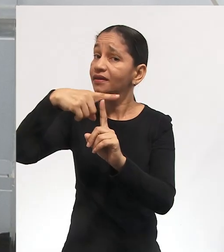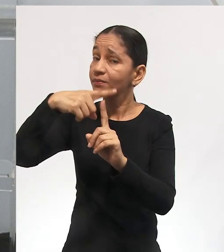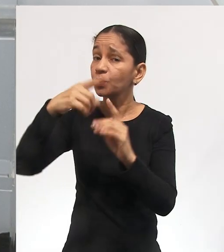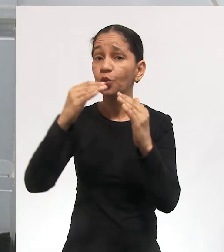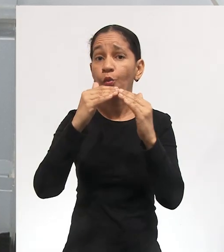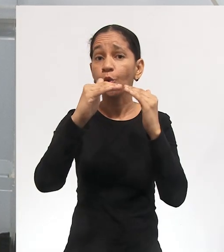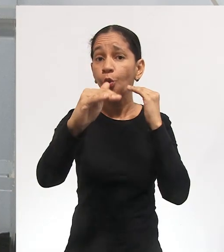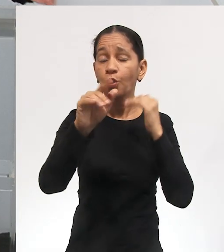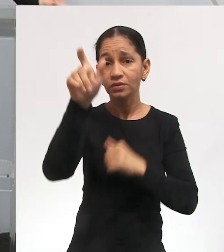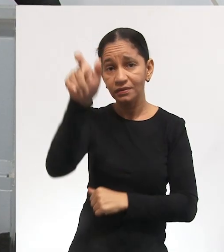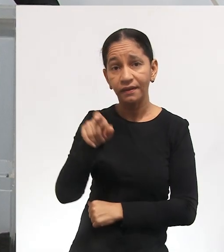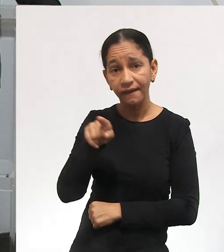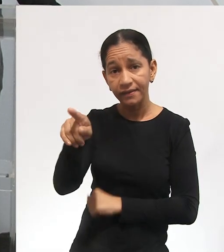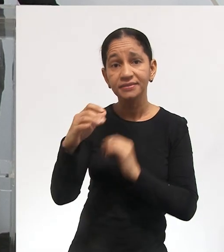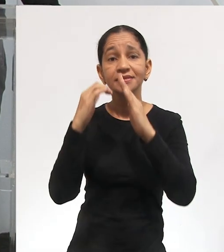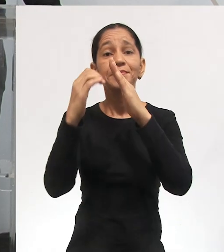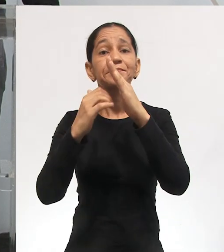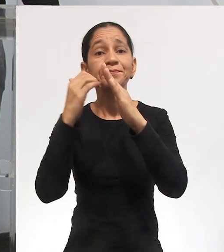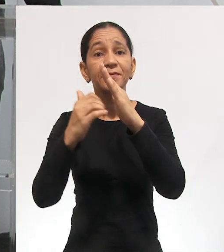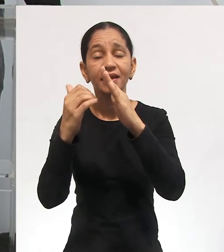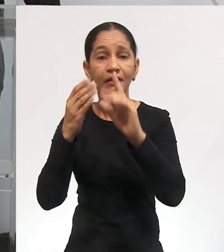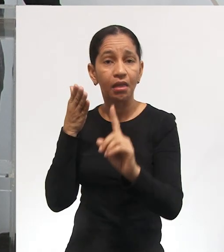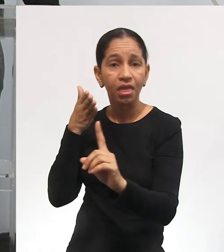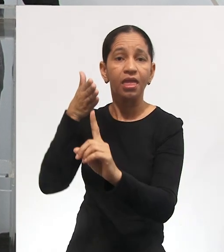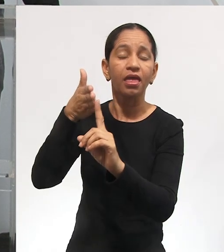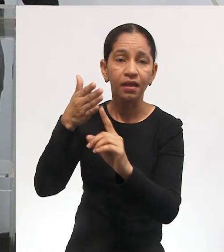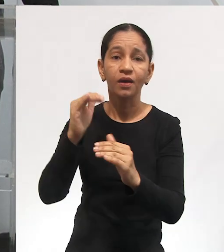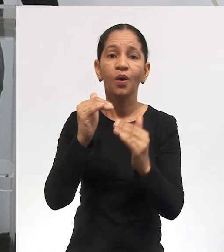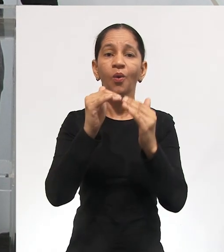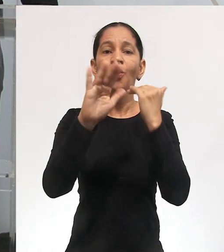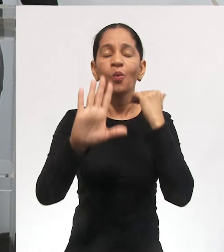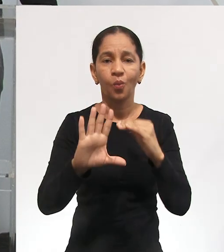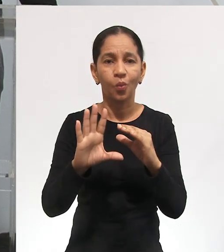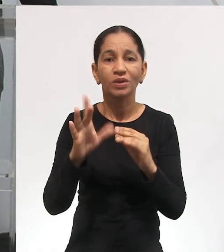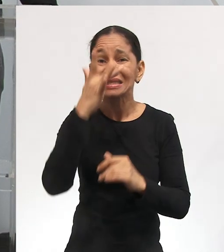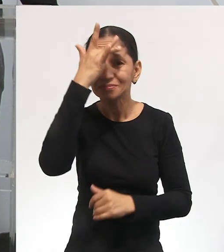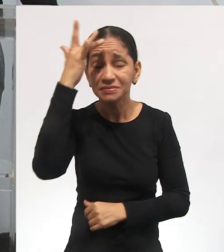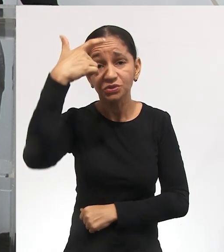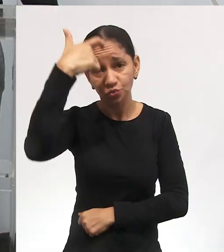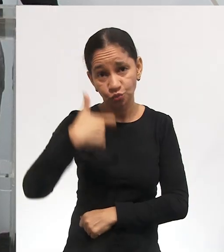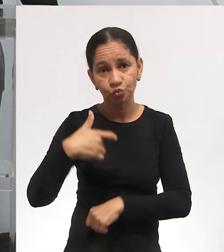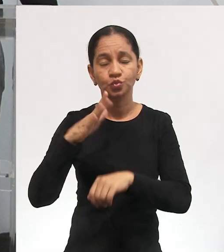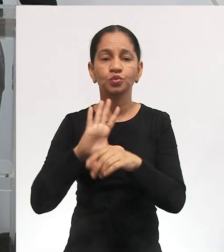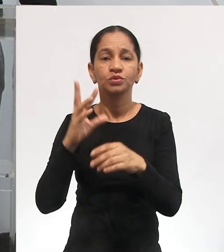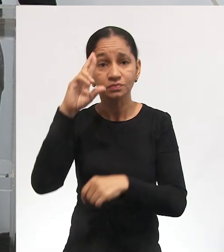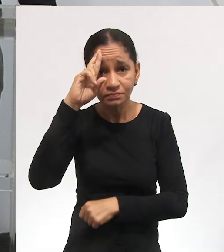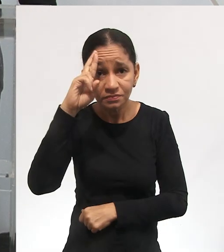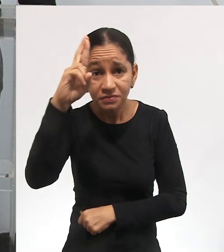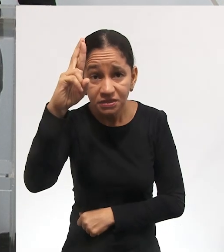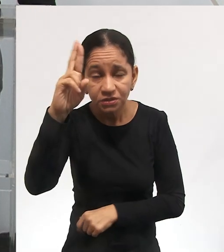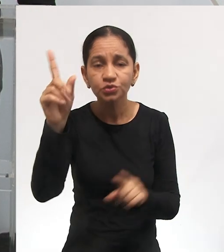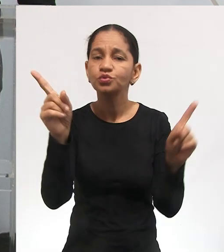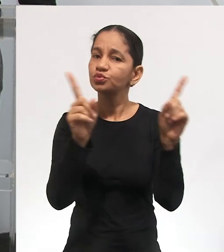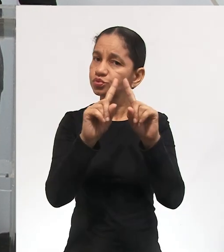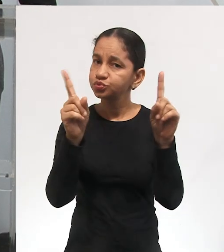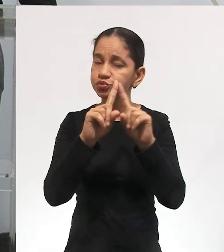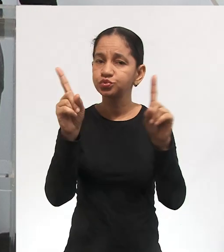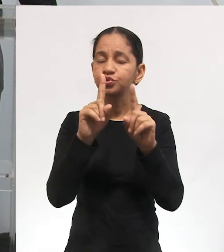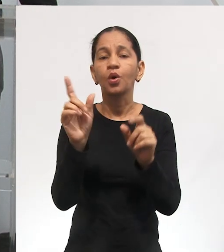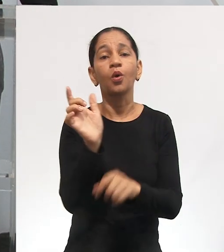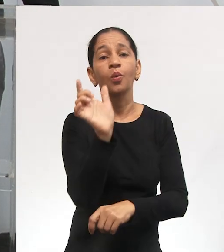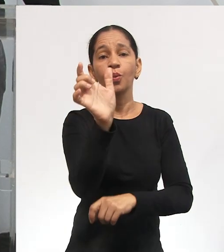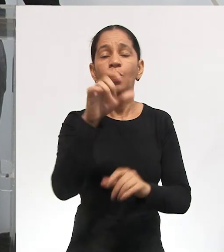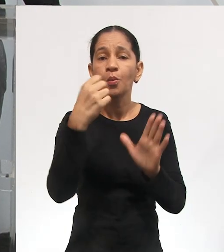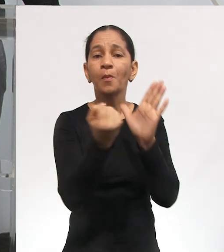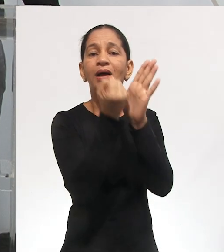jurídica, eu não vou, em regra, demandar contra os sócios dessa pessoa. Eu vou demandar contra aquele